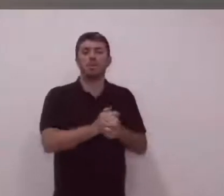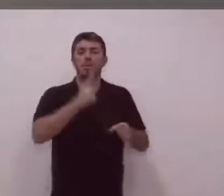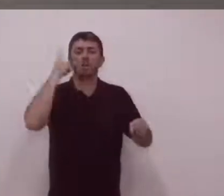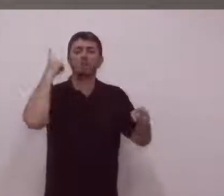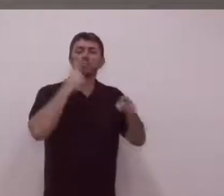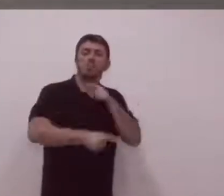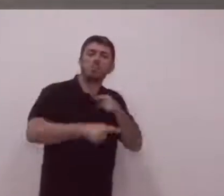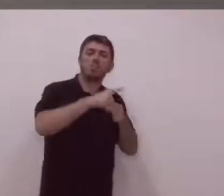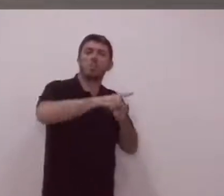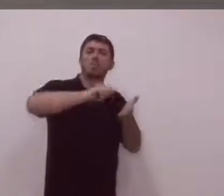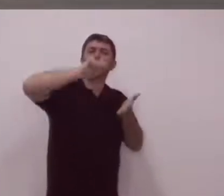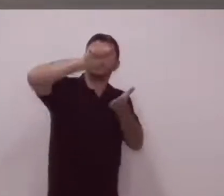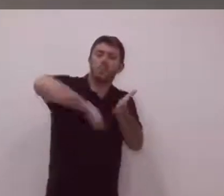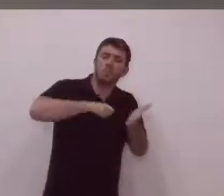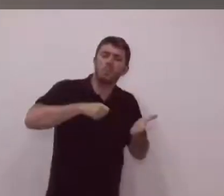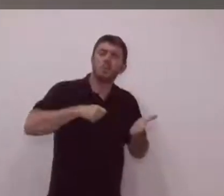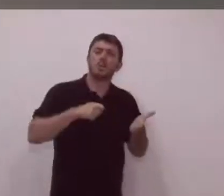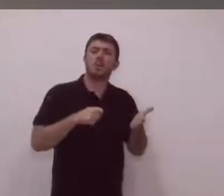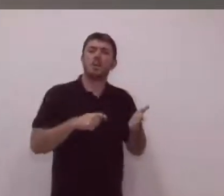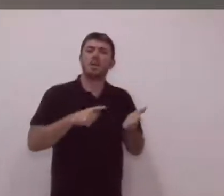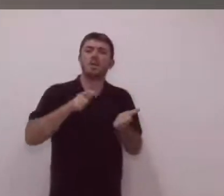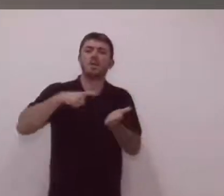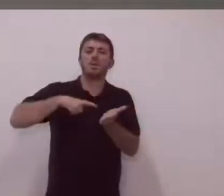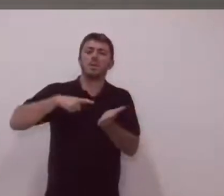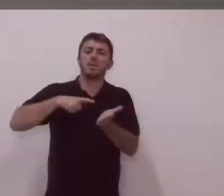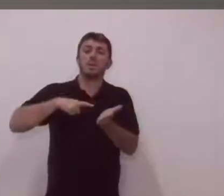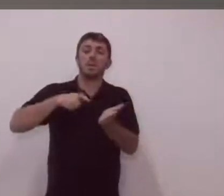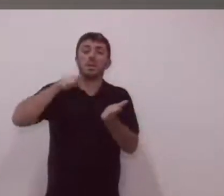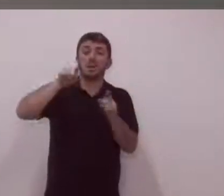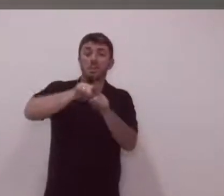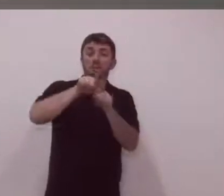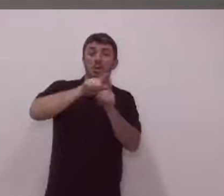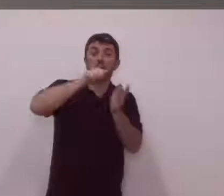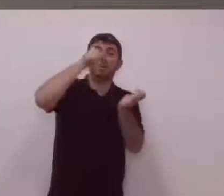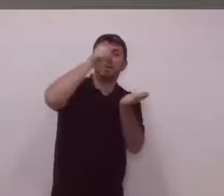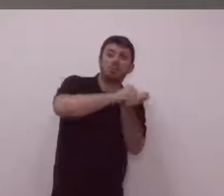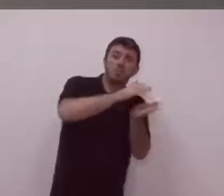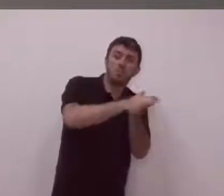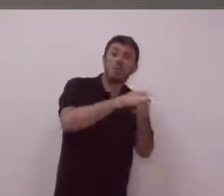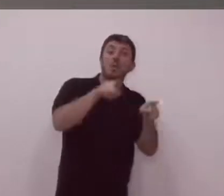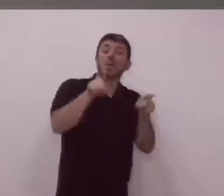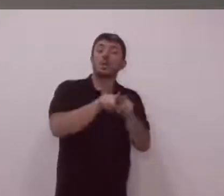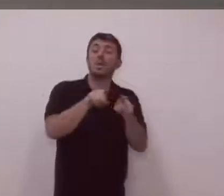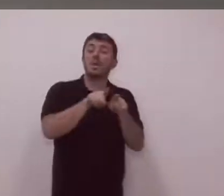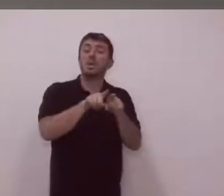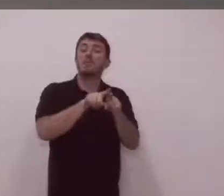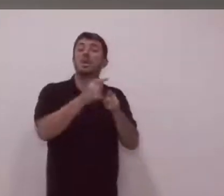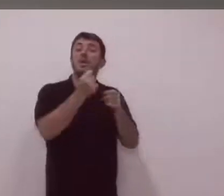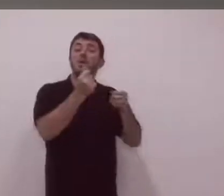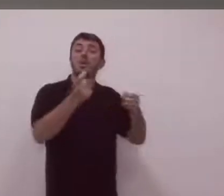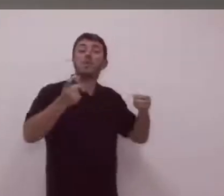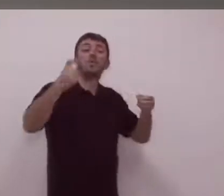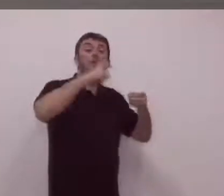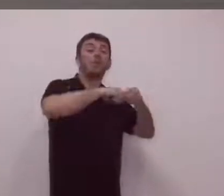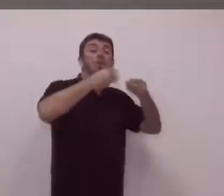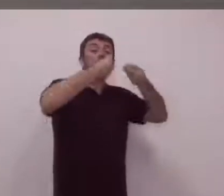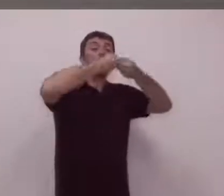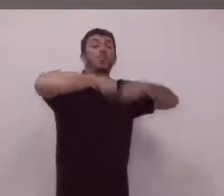contratar com o poder público multa civil e a reparação dos prejuízos ao erário ora